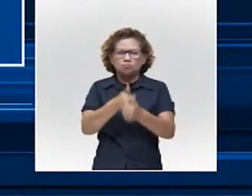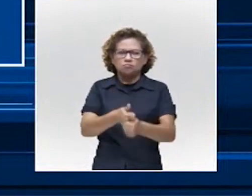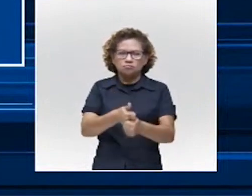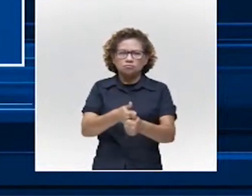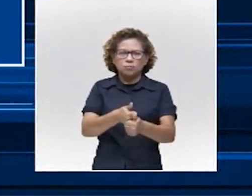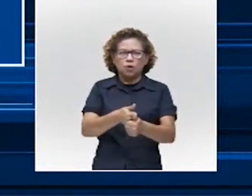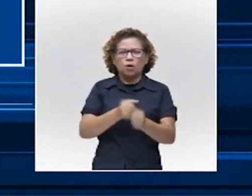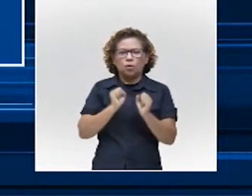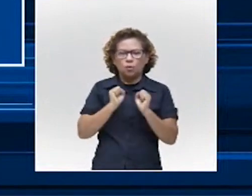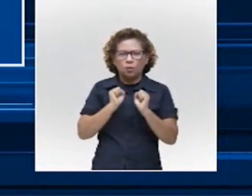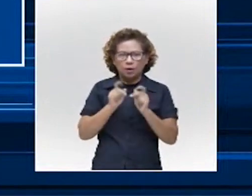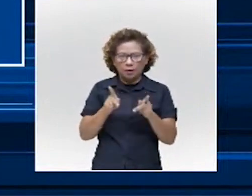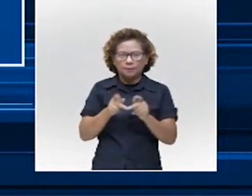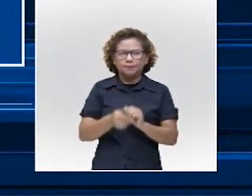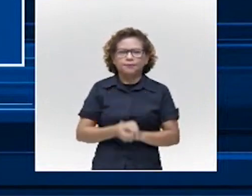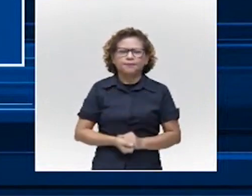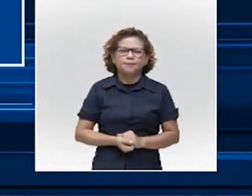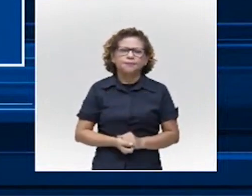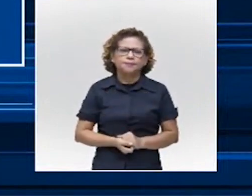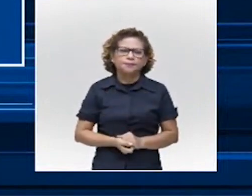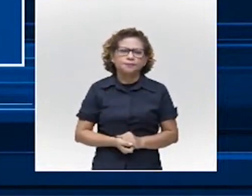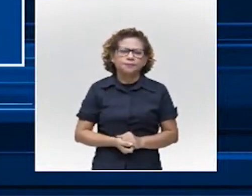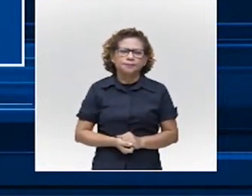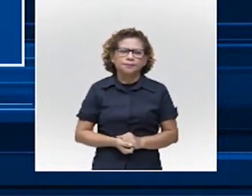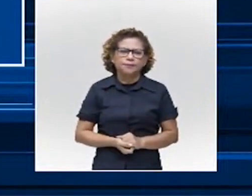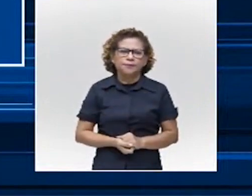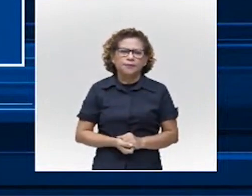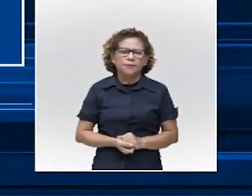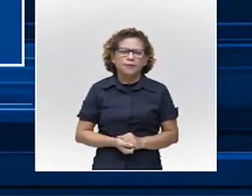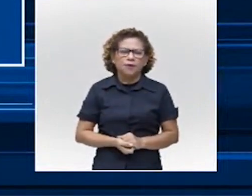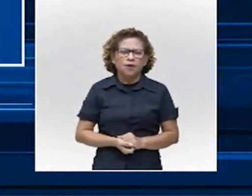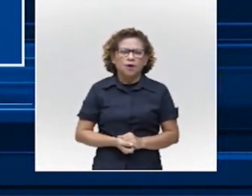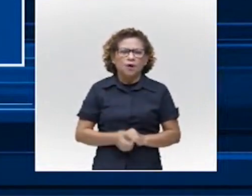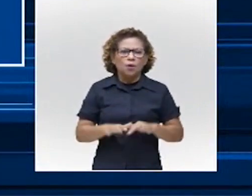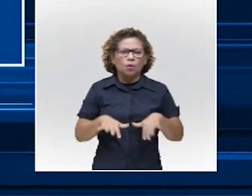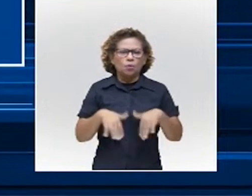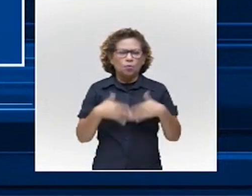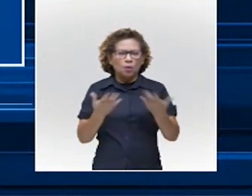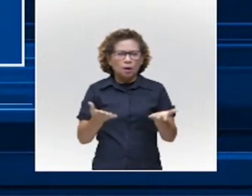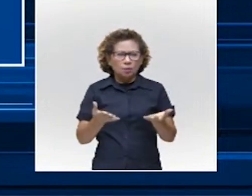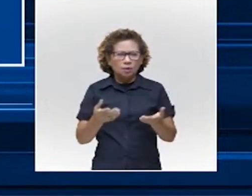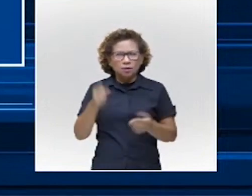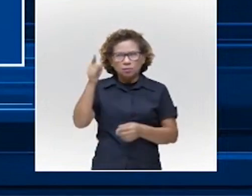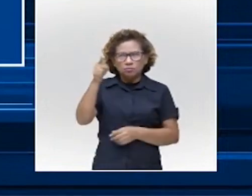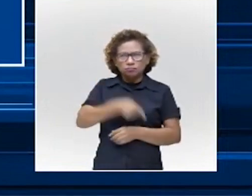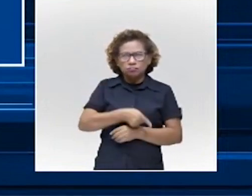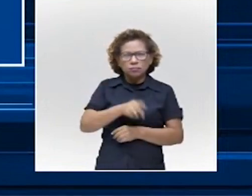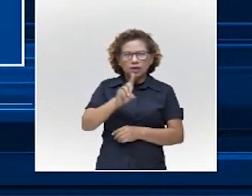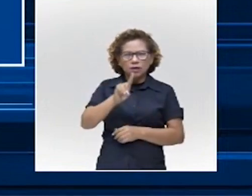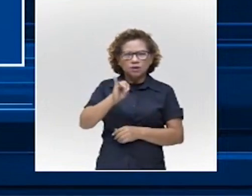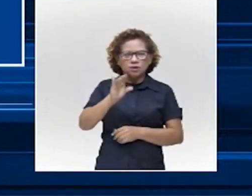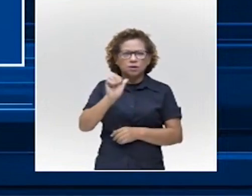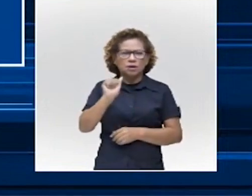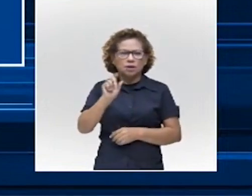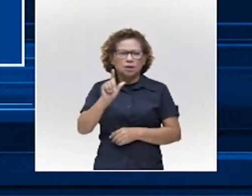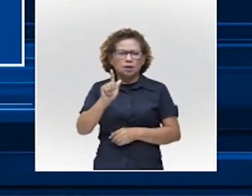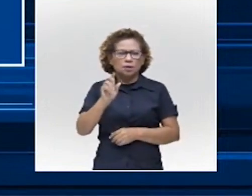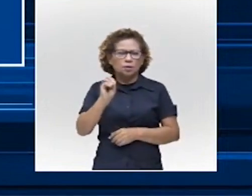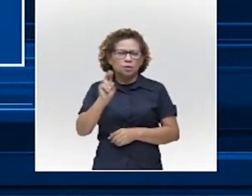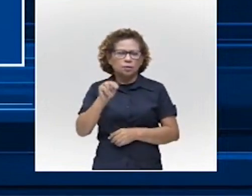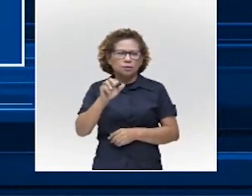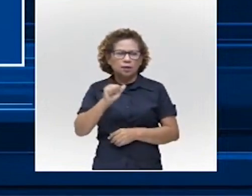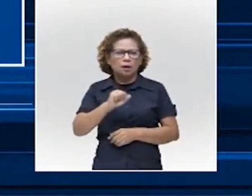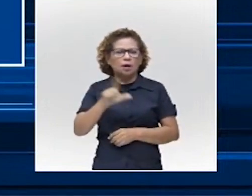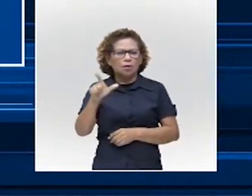Beleza, então vejamos. Aqui nesse caso, quando a gente traça a diagonal, Reparem que automaticamente o